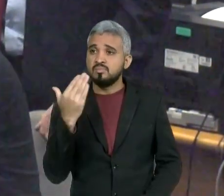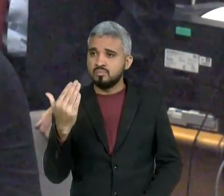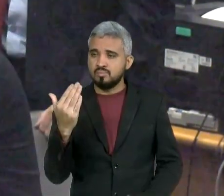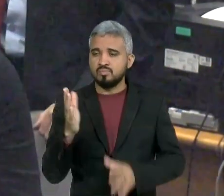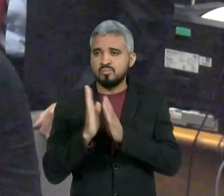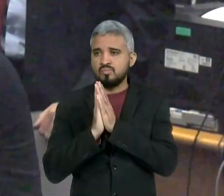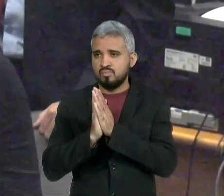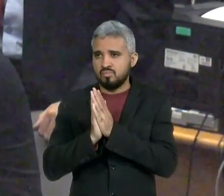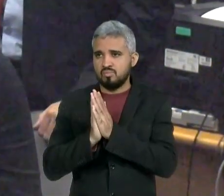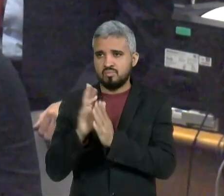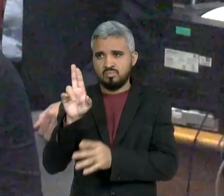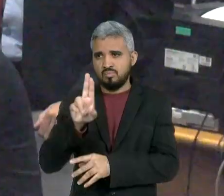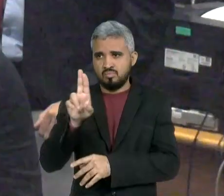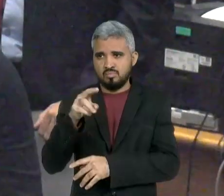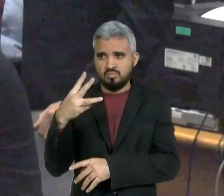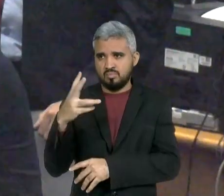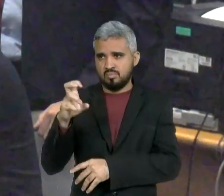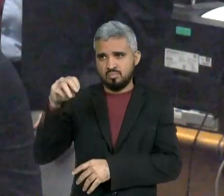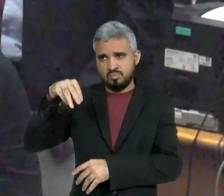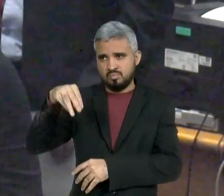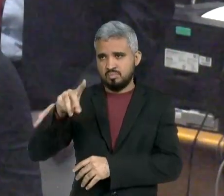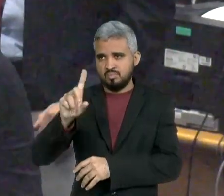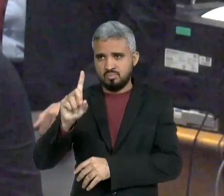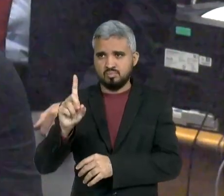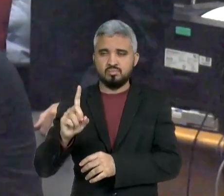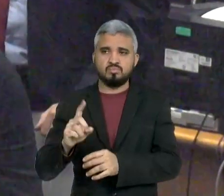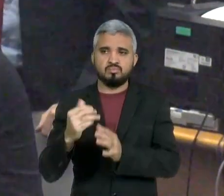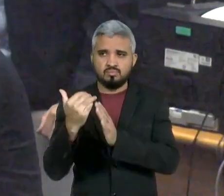minutos para que o nosso deputado Leandro possa ocupar a tribuna.